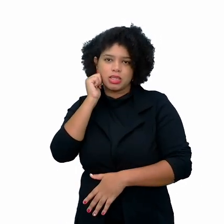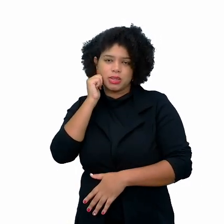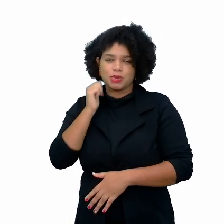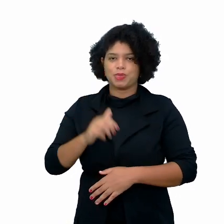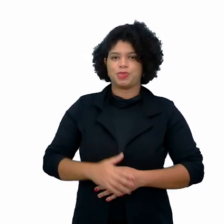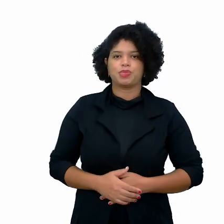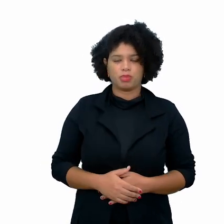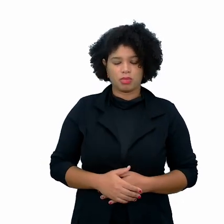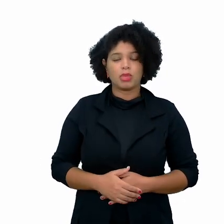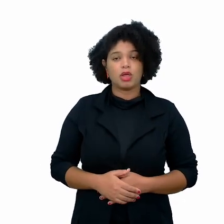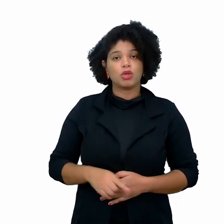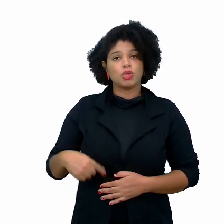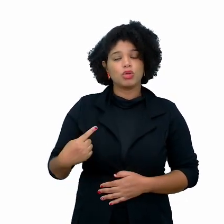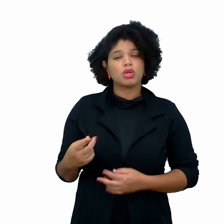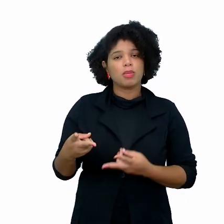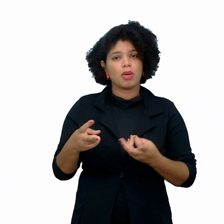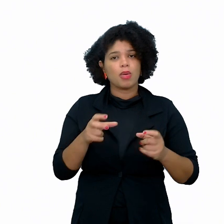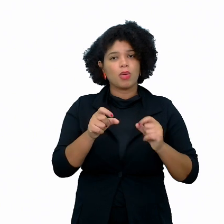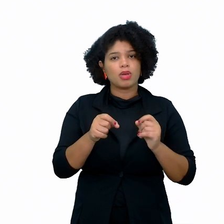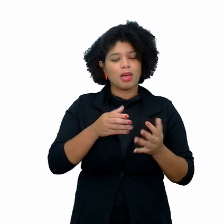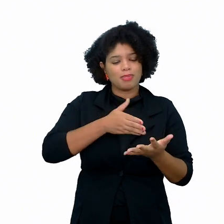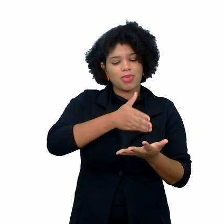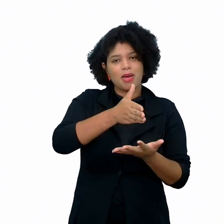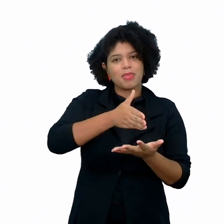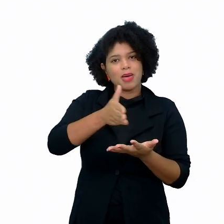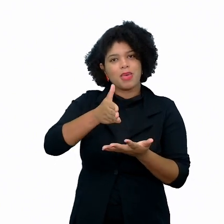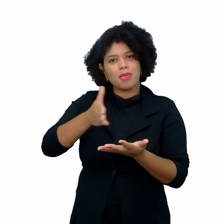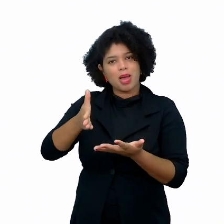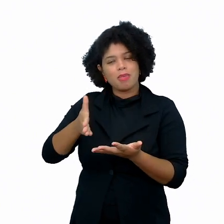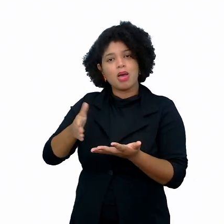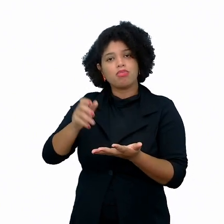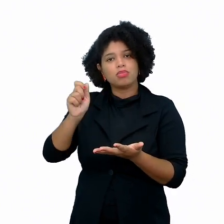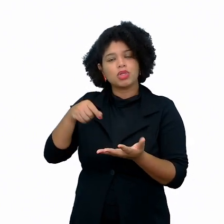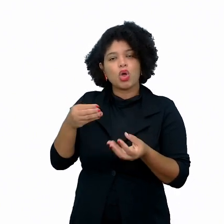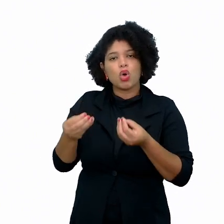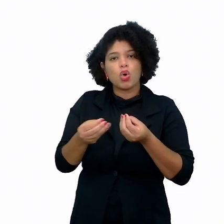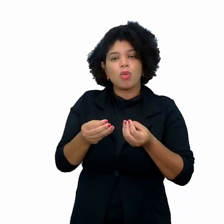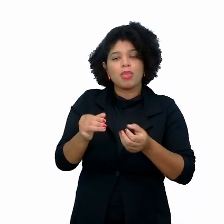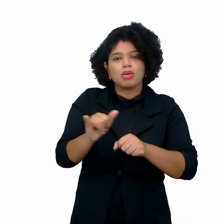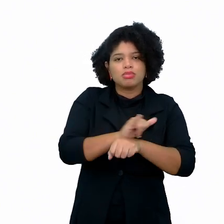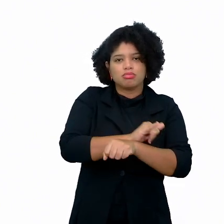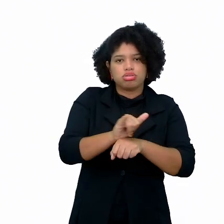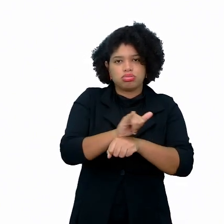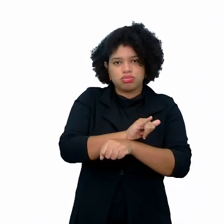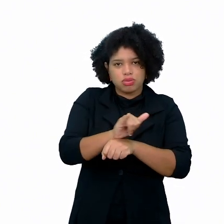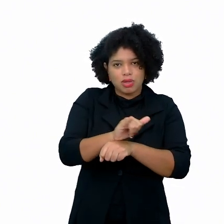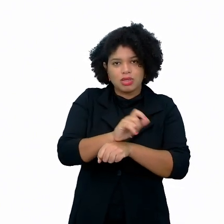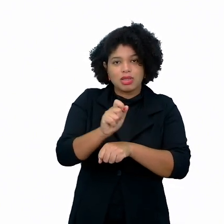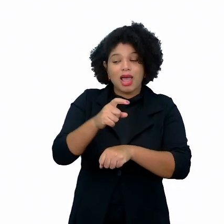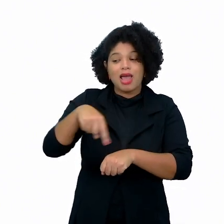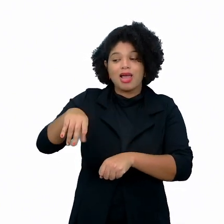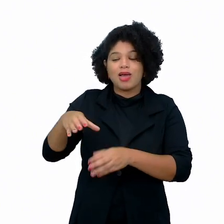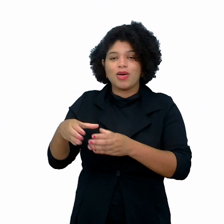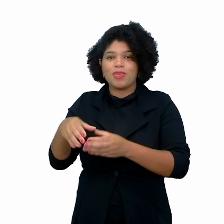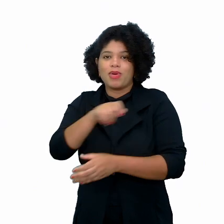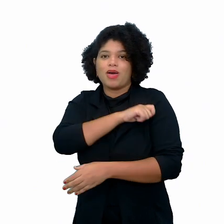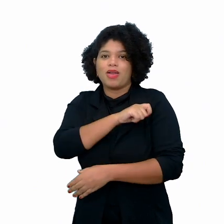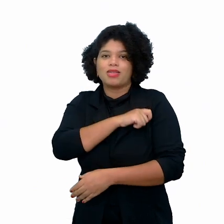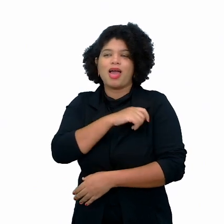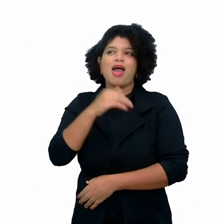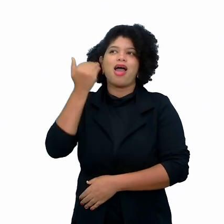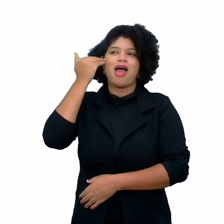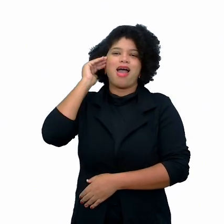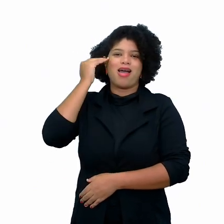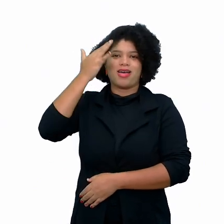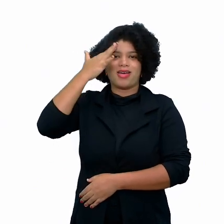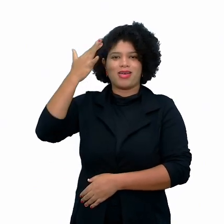Podemos, assim, observar que há um caminho a ser construído para se chegar à construção de sentido, à compreensão do